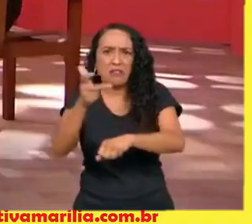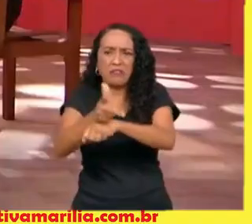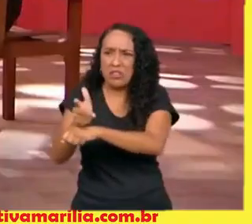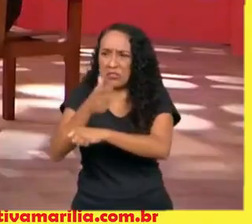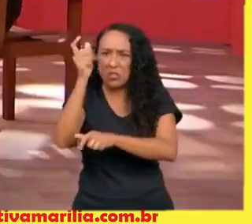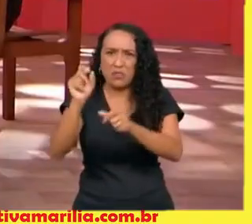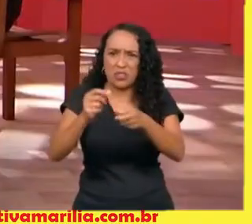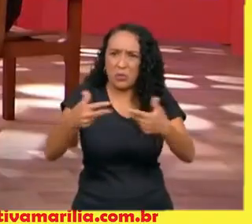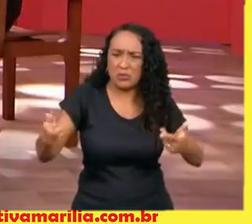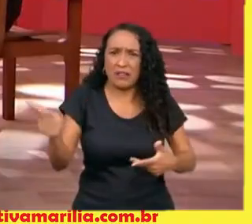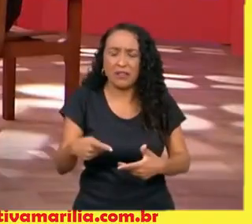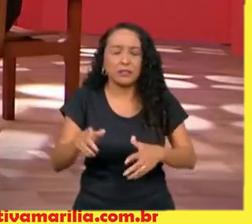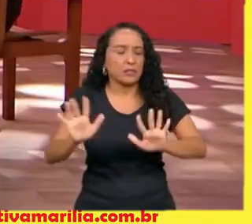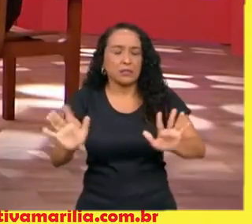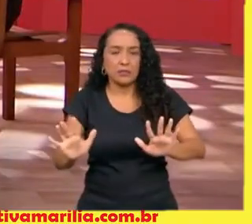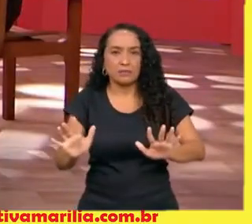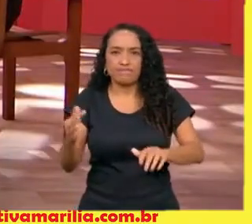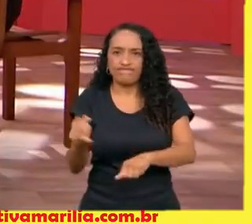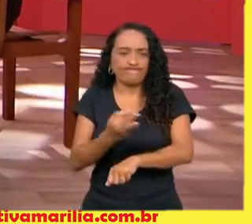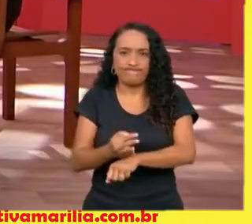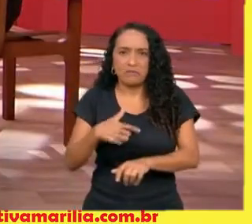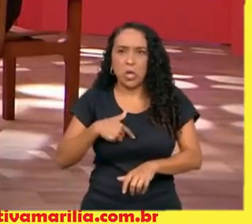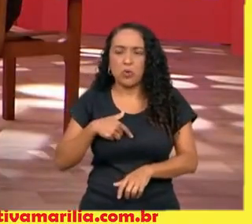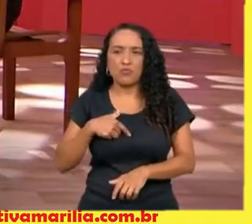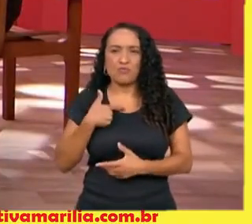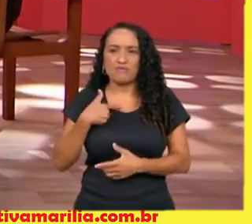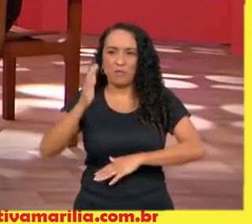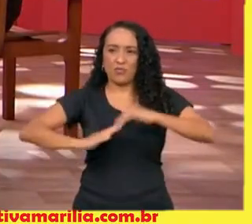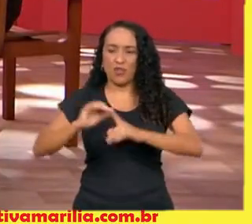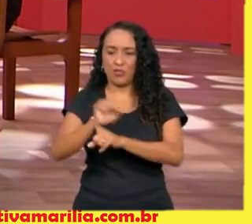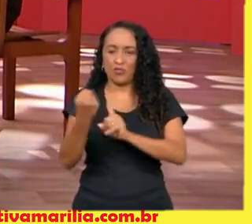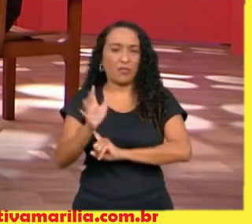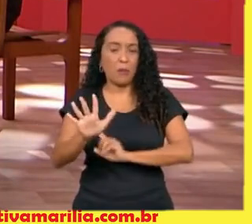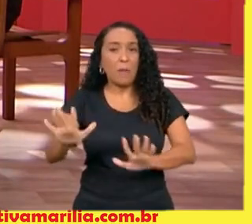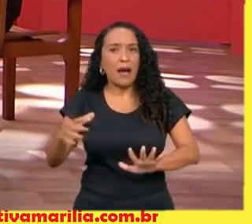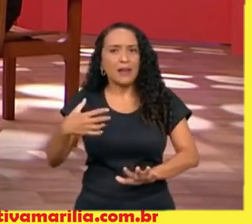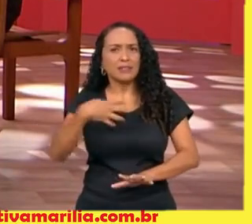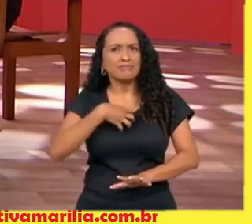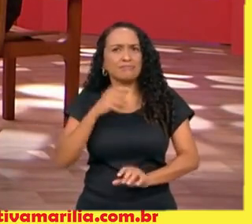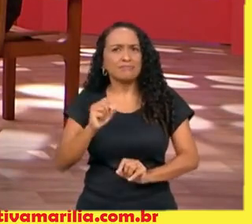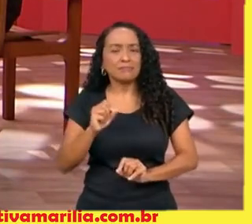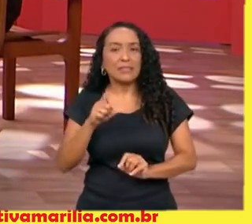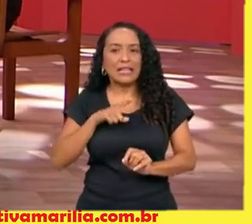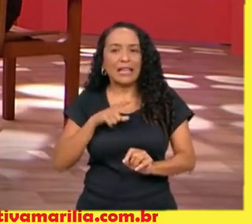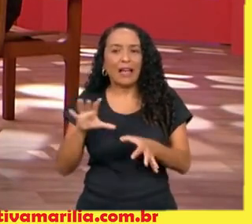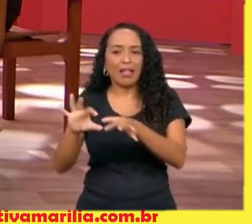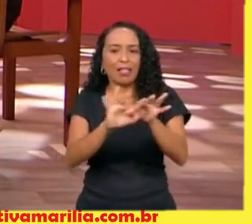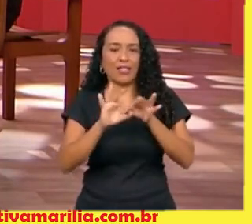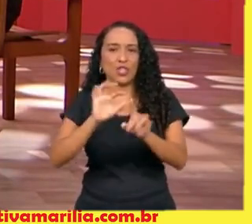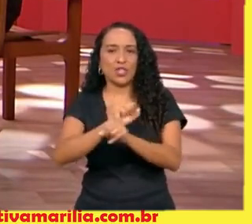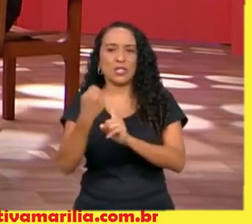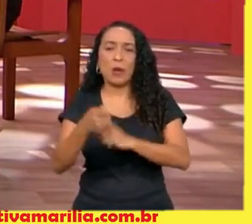Não vai dar para sustentar isso. Eu não sou socióloga, mas a impressão que dá é que o laço social, que precisa de